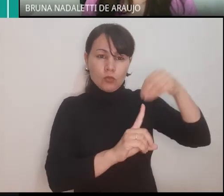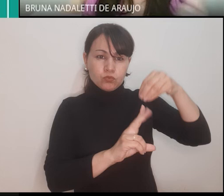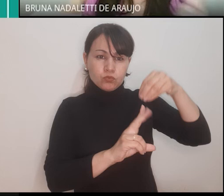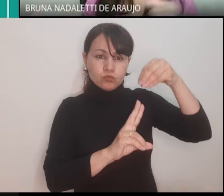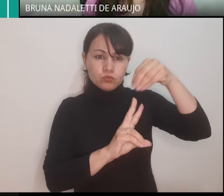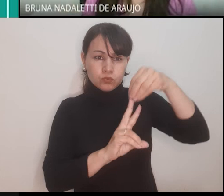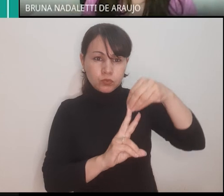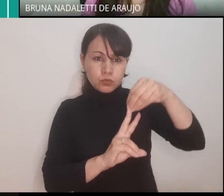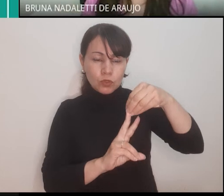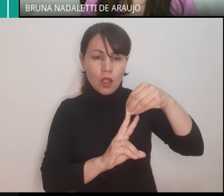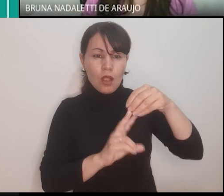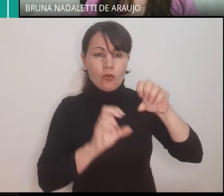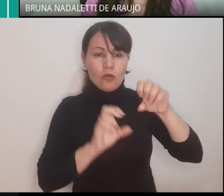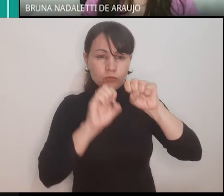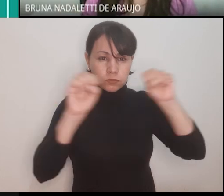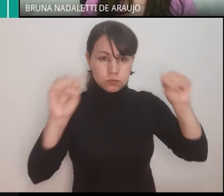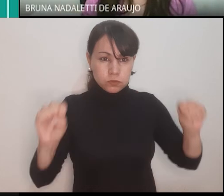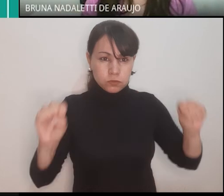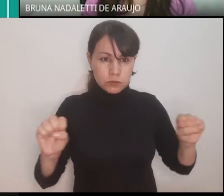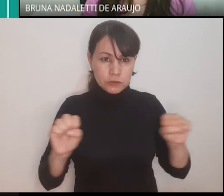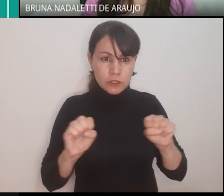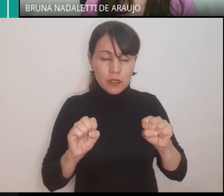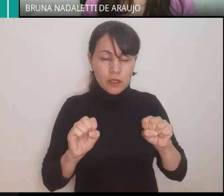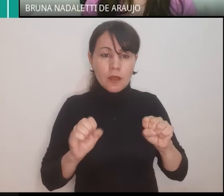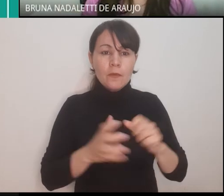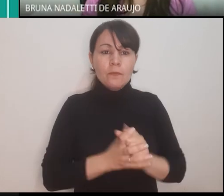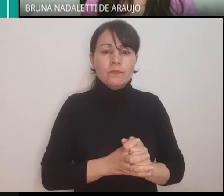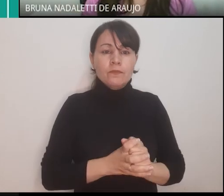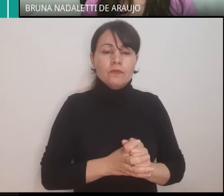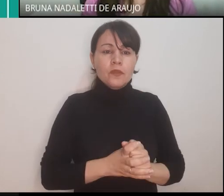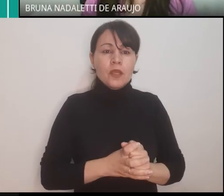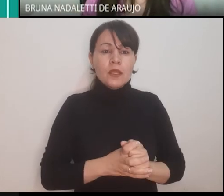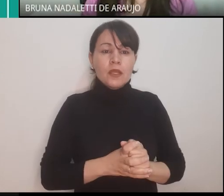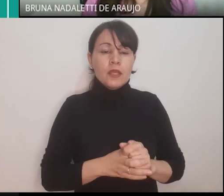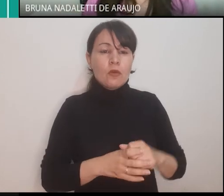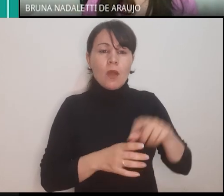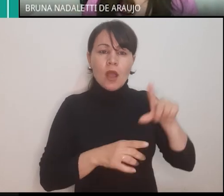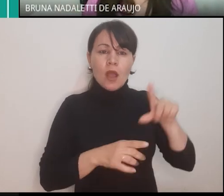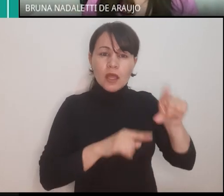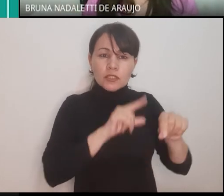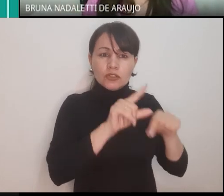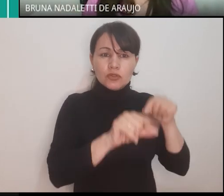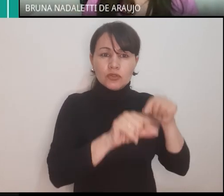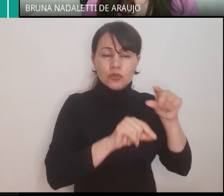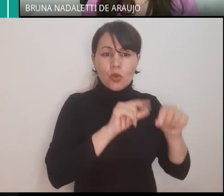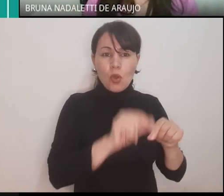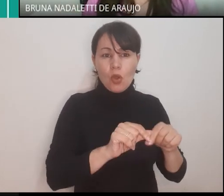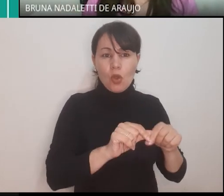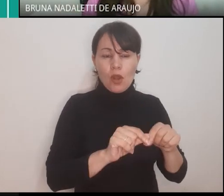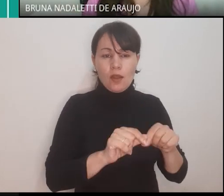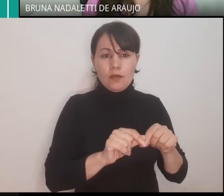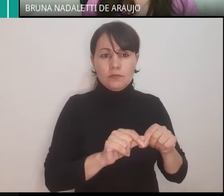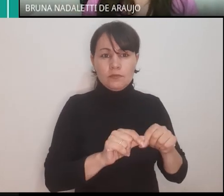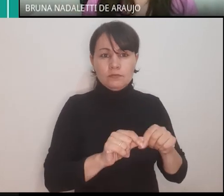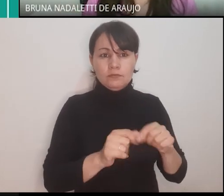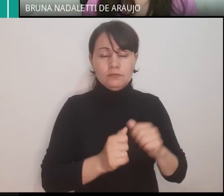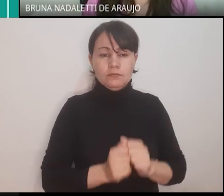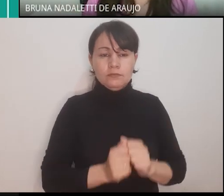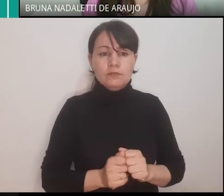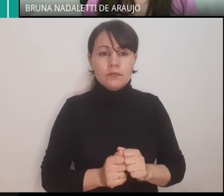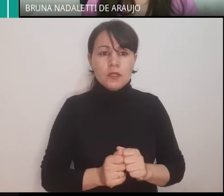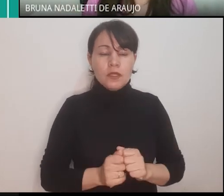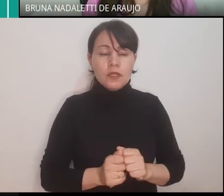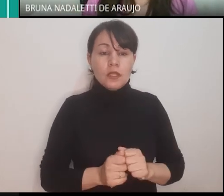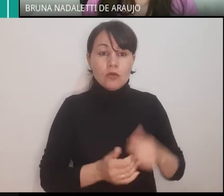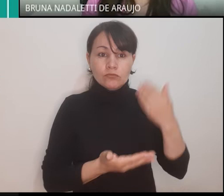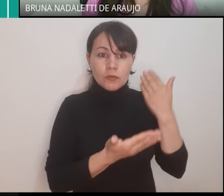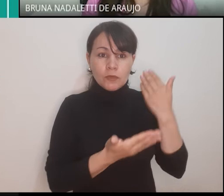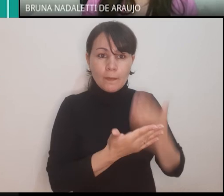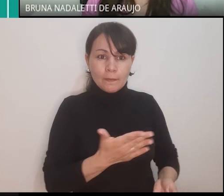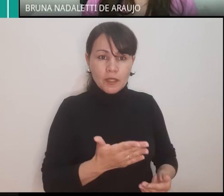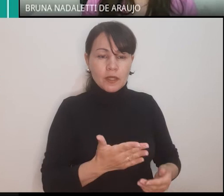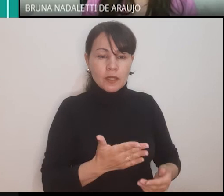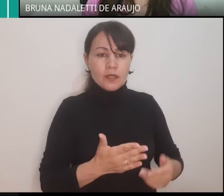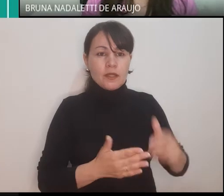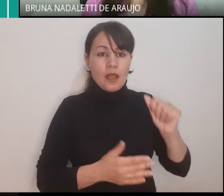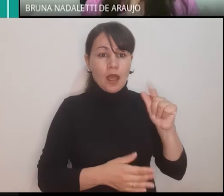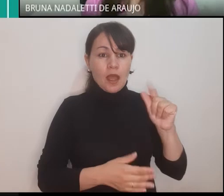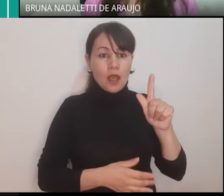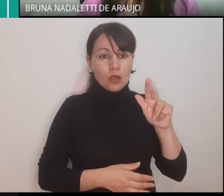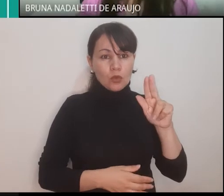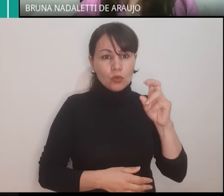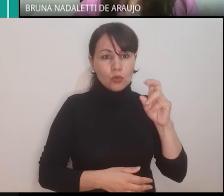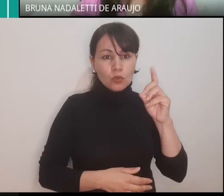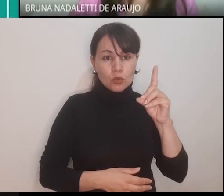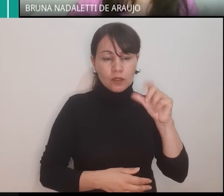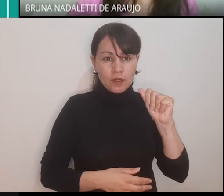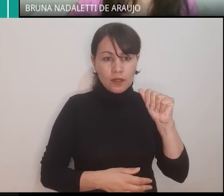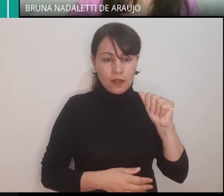que é alternativa à hemodiálise. Então, nas situações de insuficiência renal aguda grave,